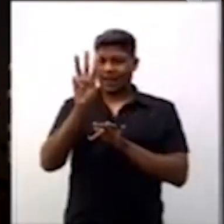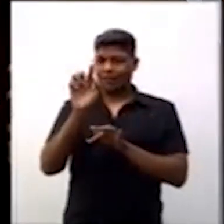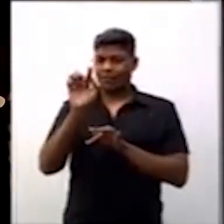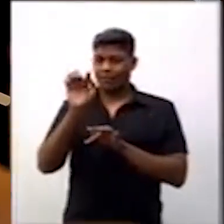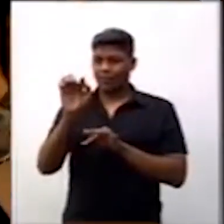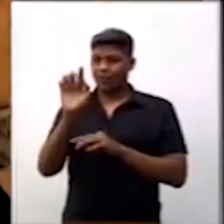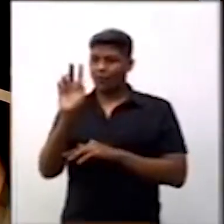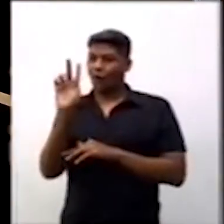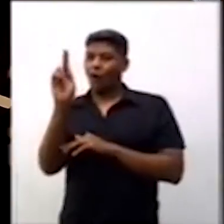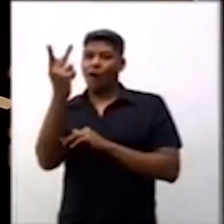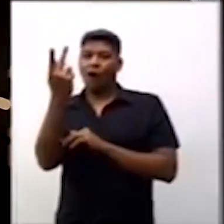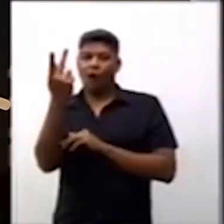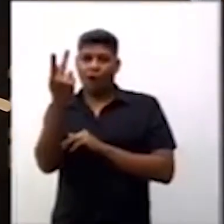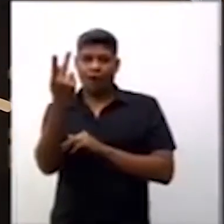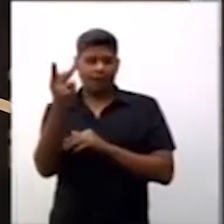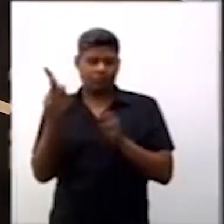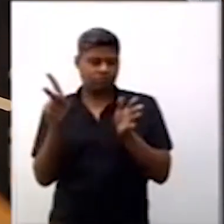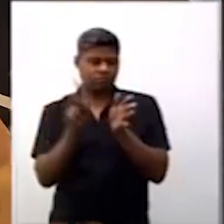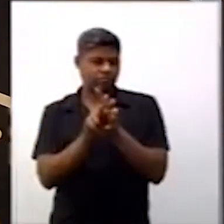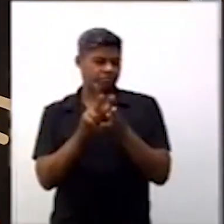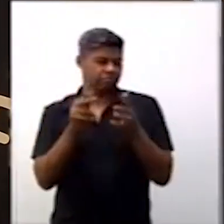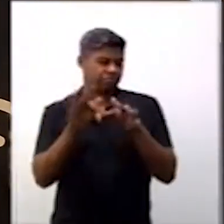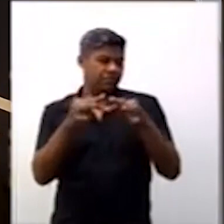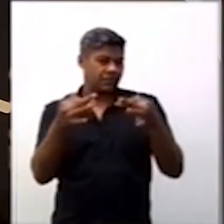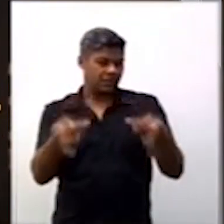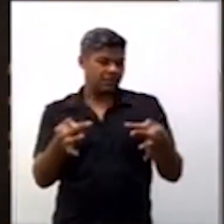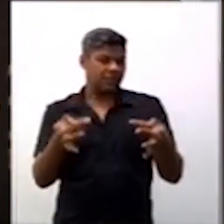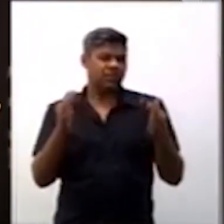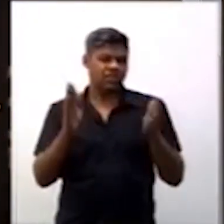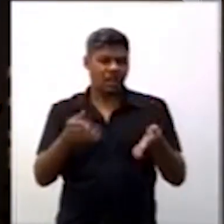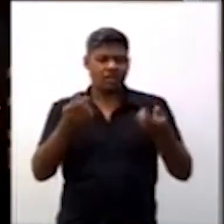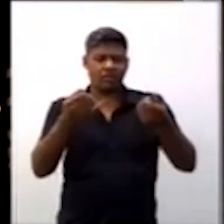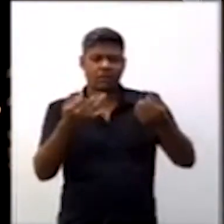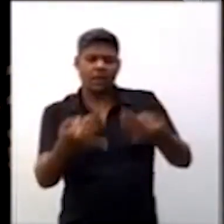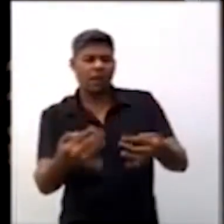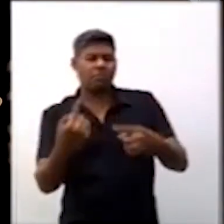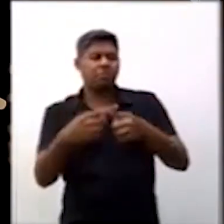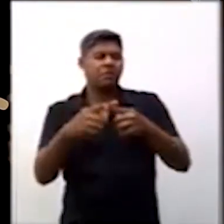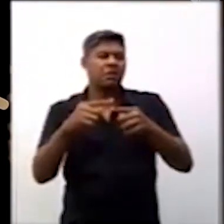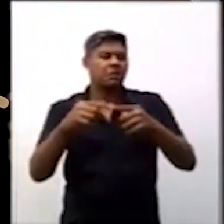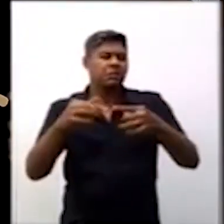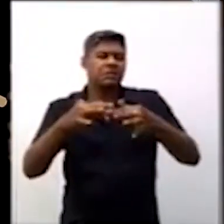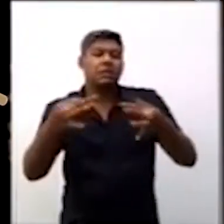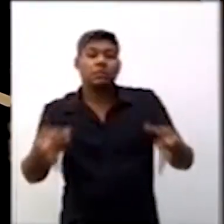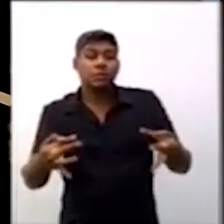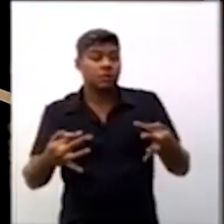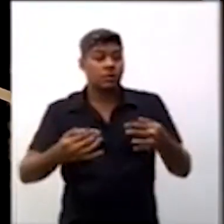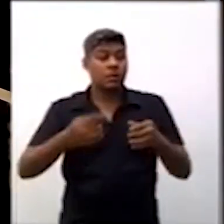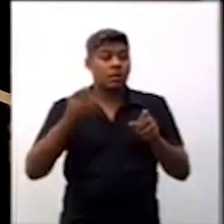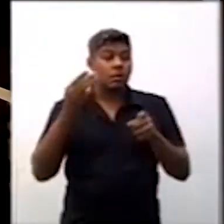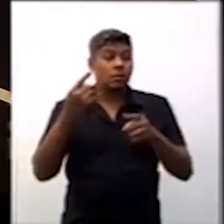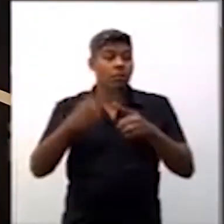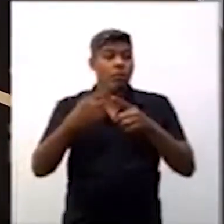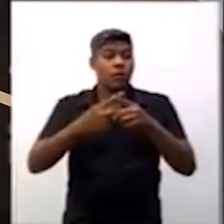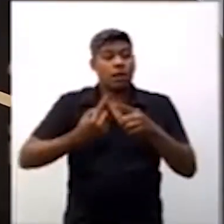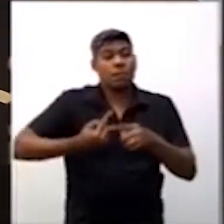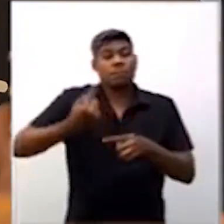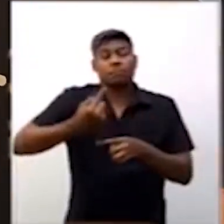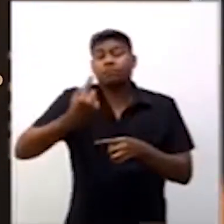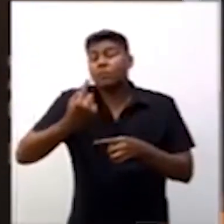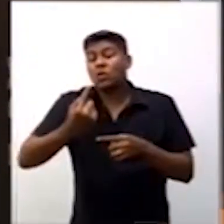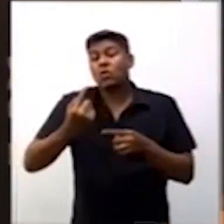a unidade prática. Eu vou já te dizer por que é que essa é a unidade prática. Primeiro, porque unidade de medida